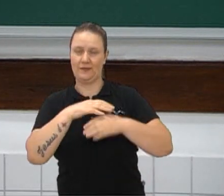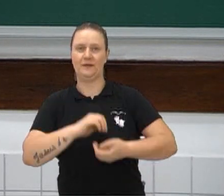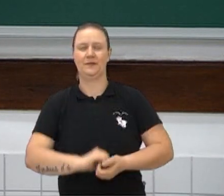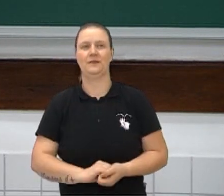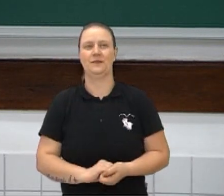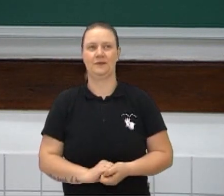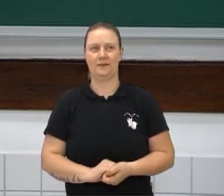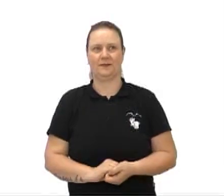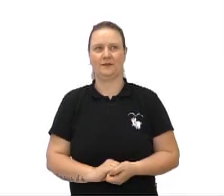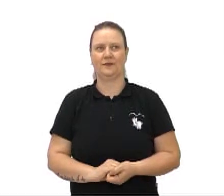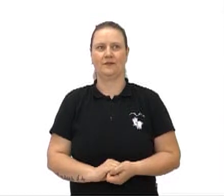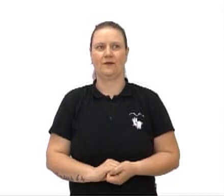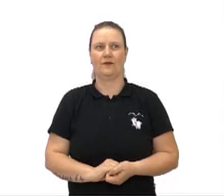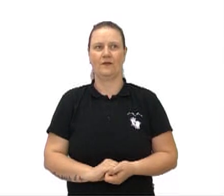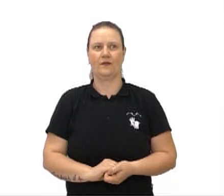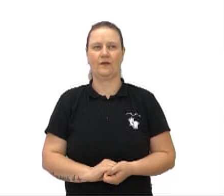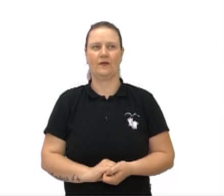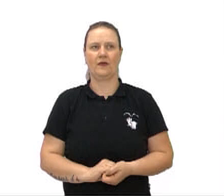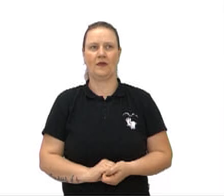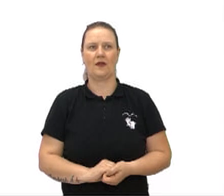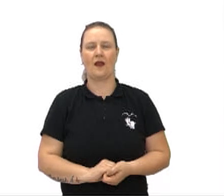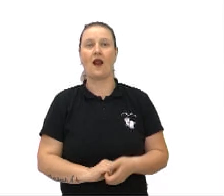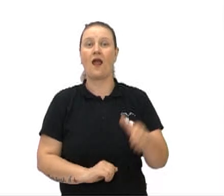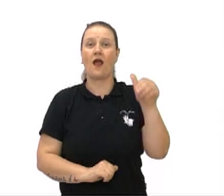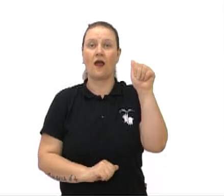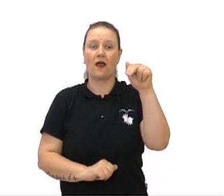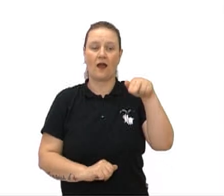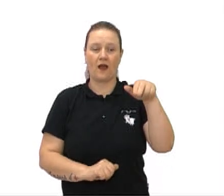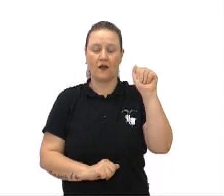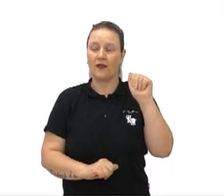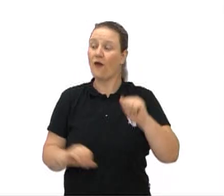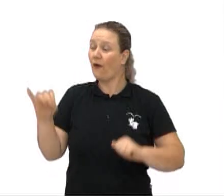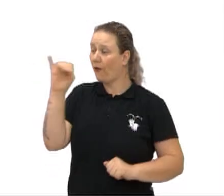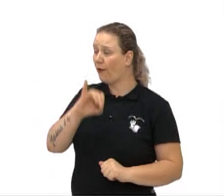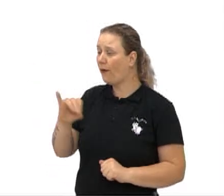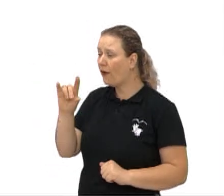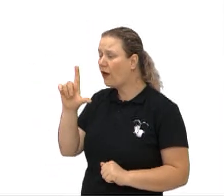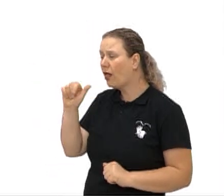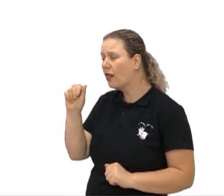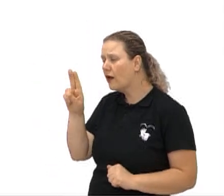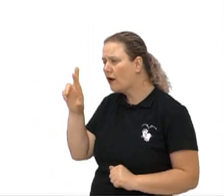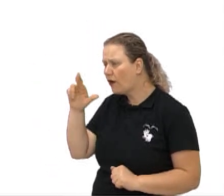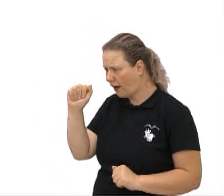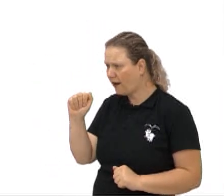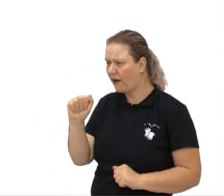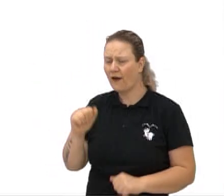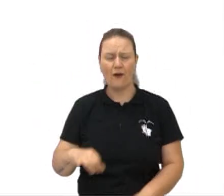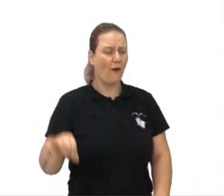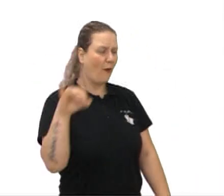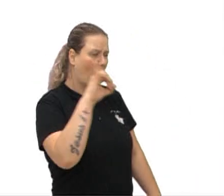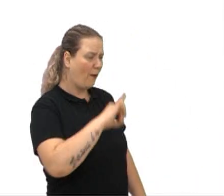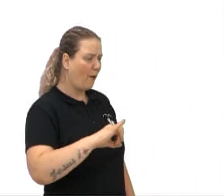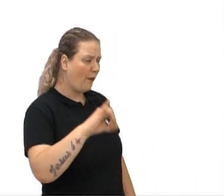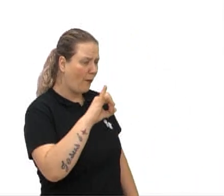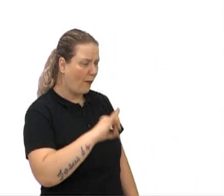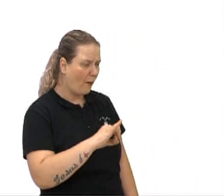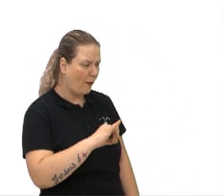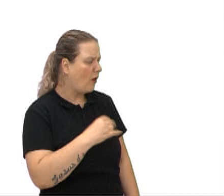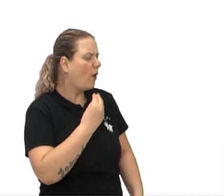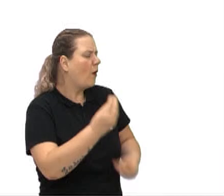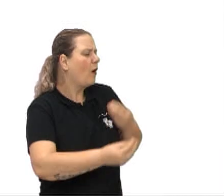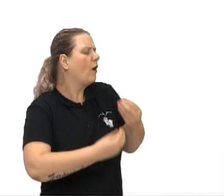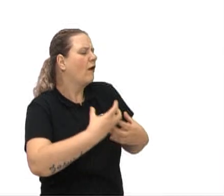Como quedou? Ana disse, hola, Laura. Laura, hola. Ana disse, que